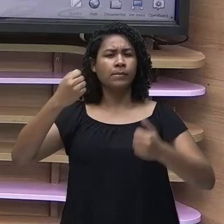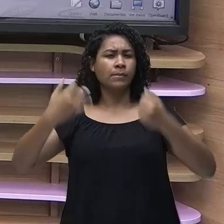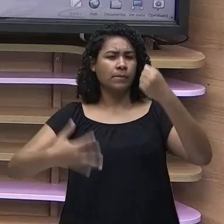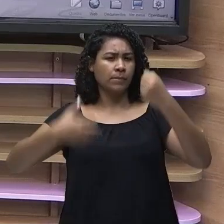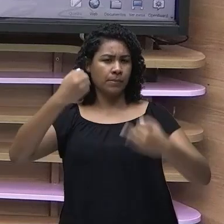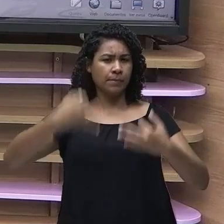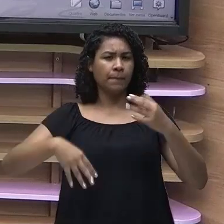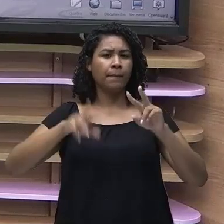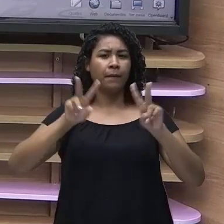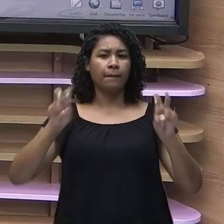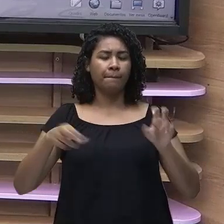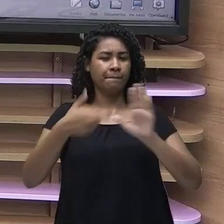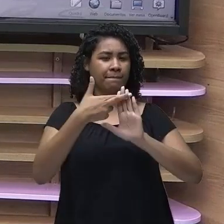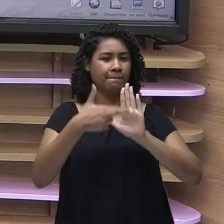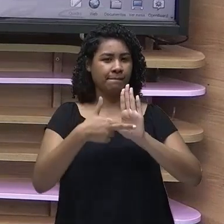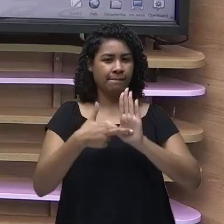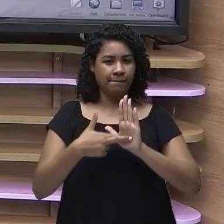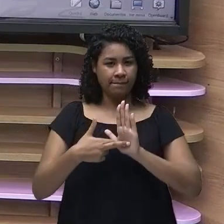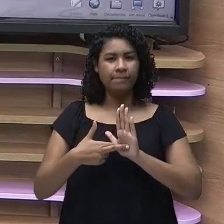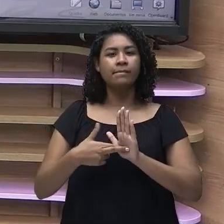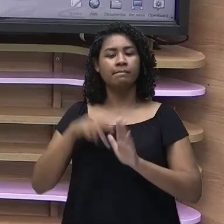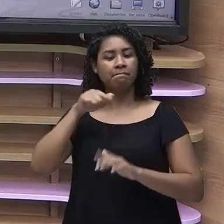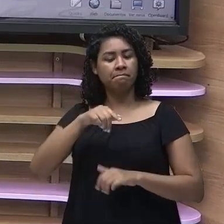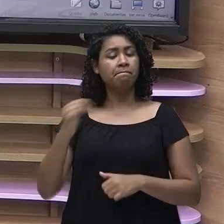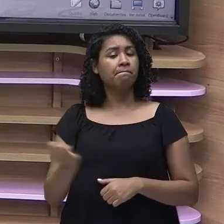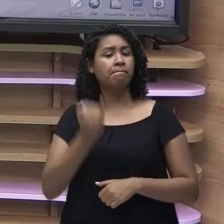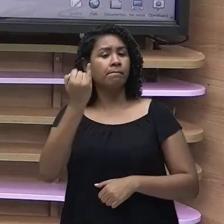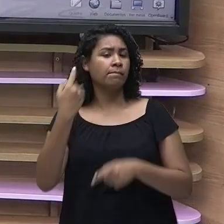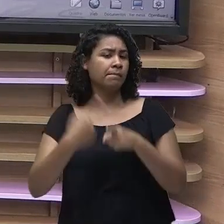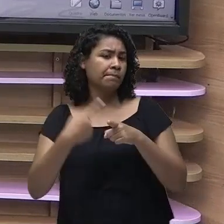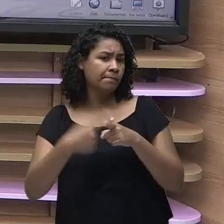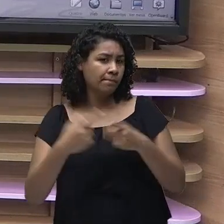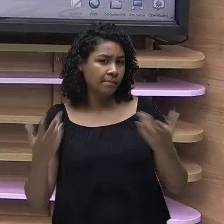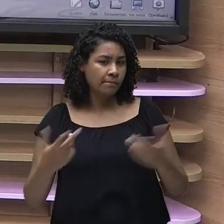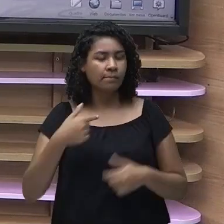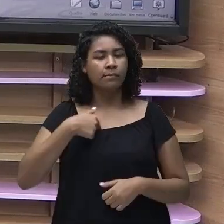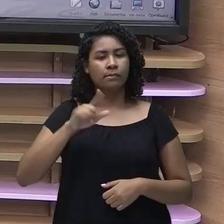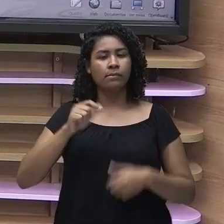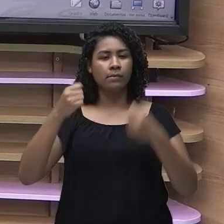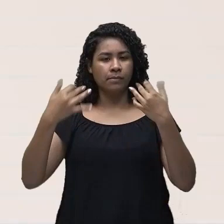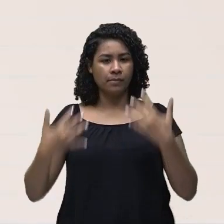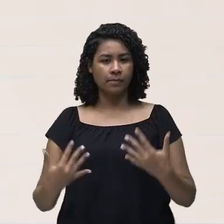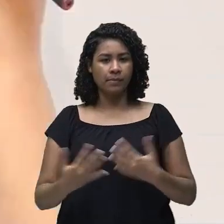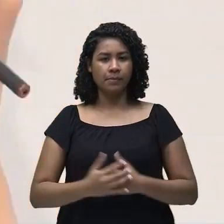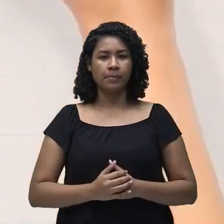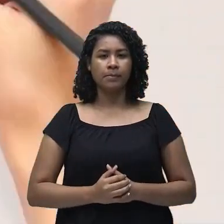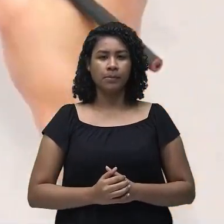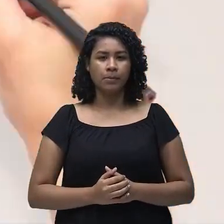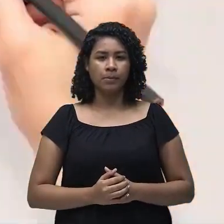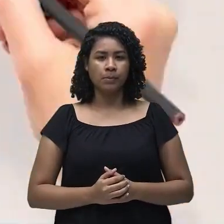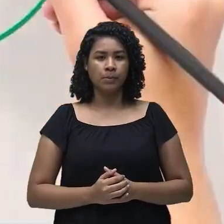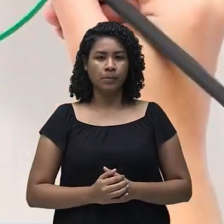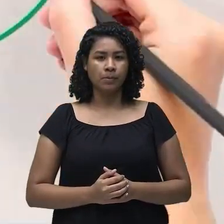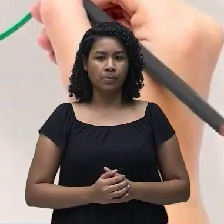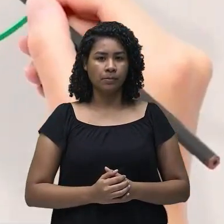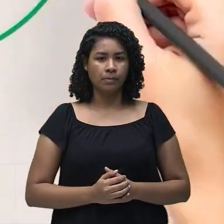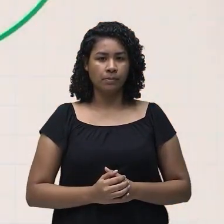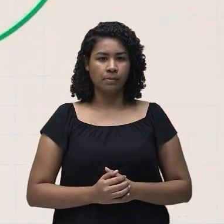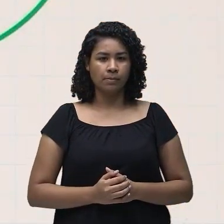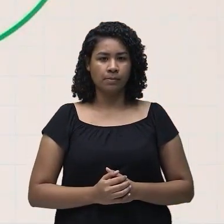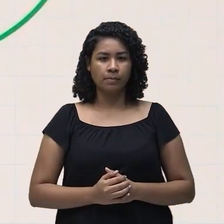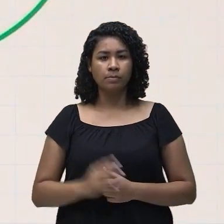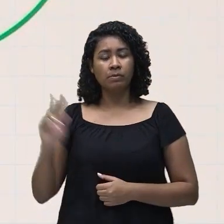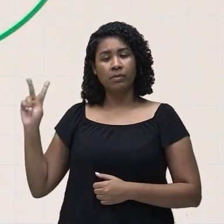sobre o protocolo de Montreal e a sua importância, né, principalmente aqui no nosso país. Os HCFCs